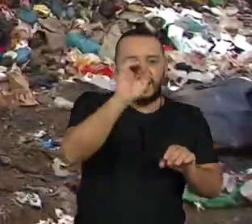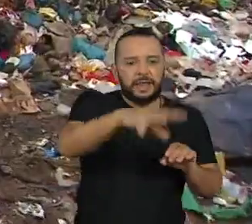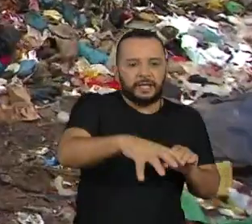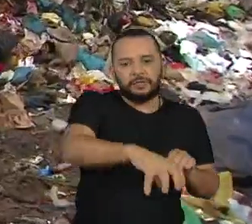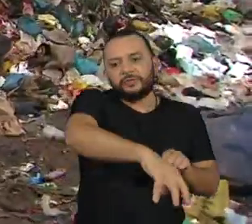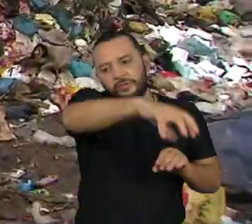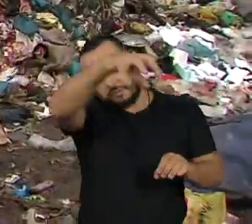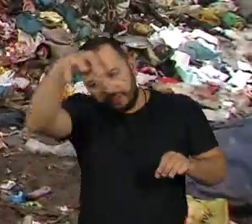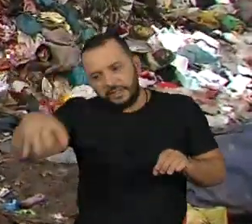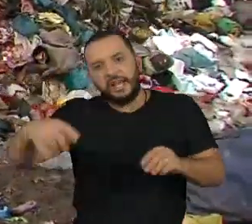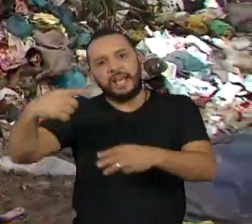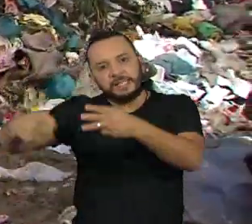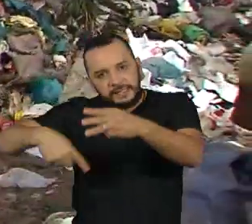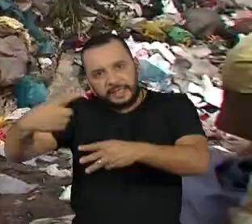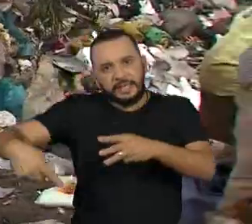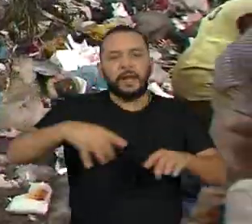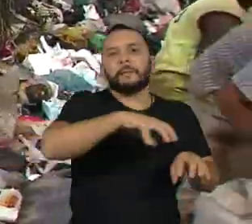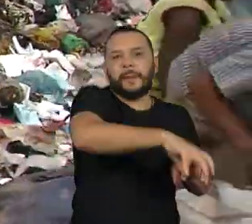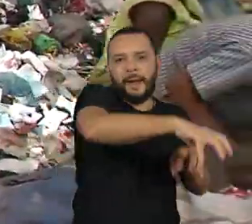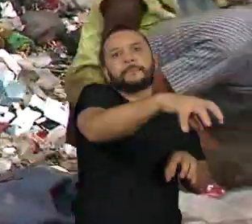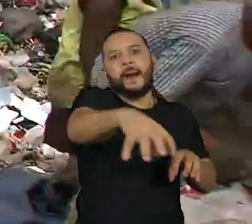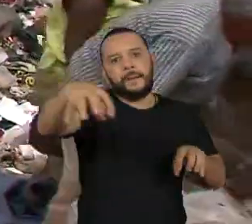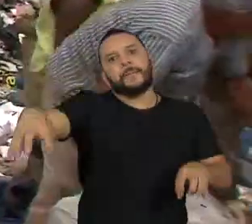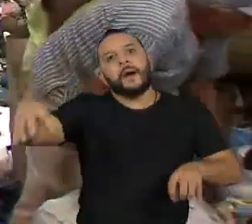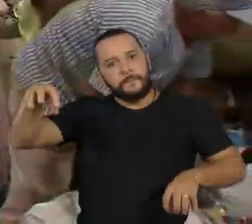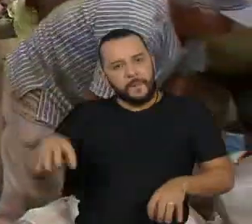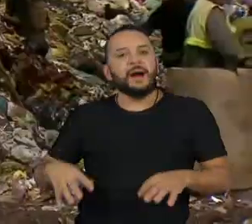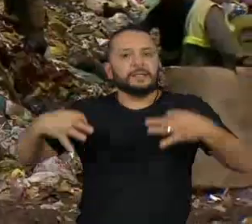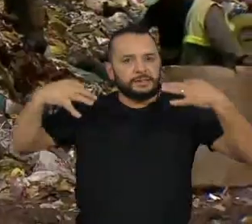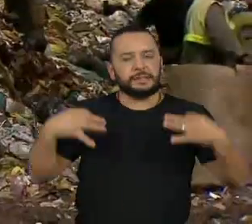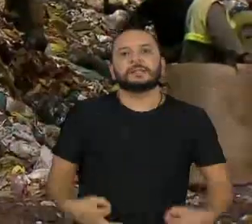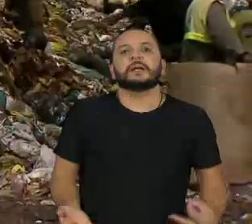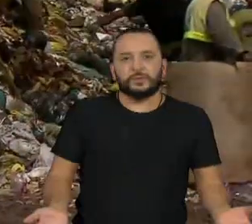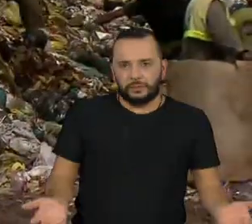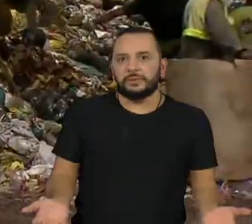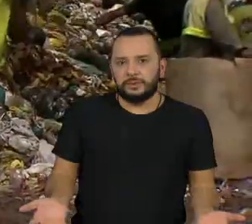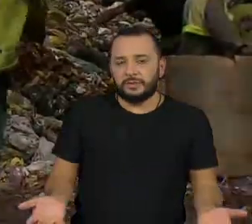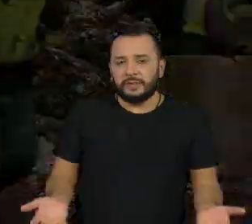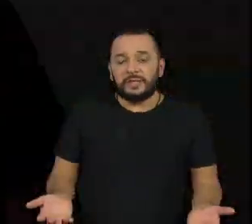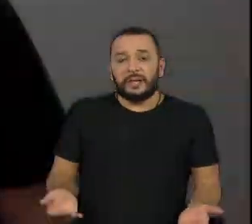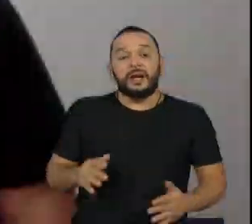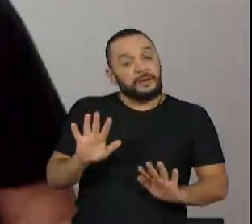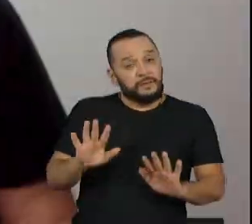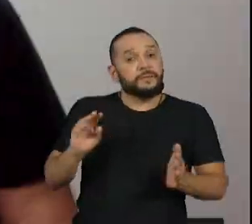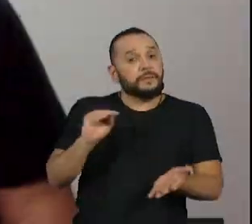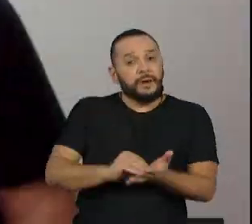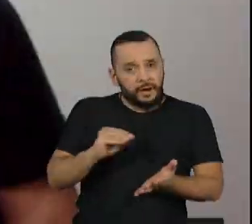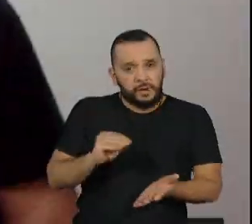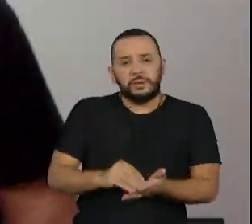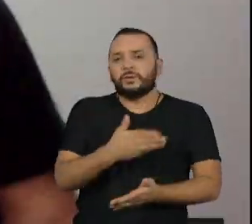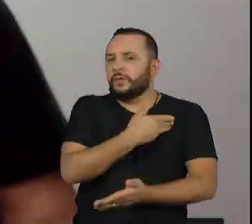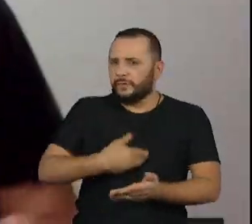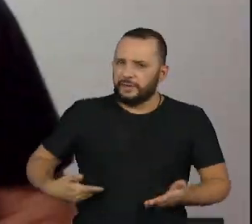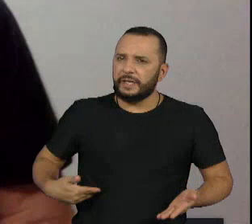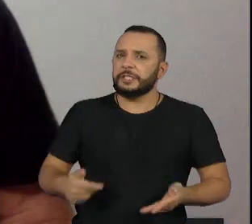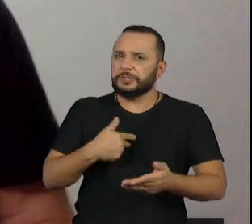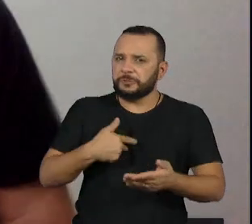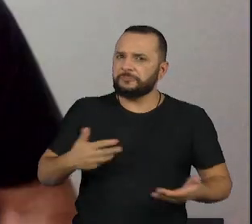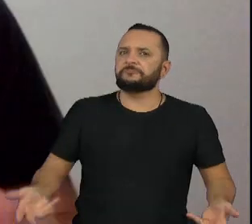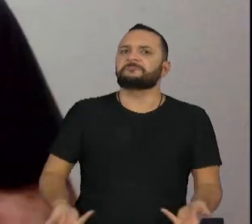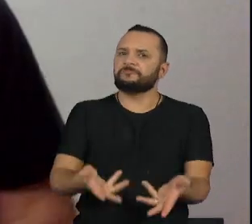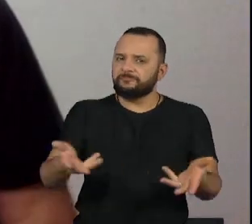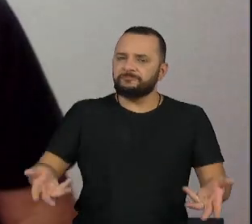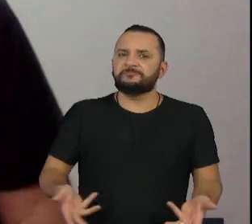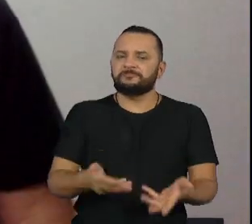muito eficiente, e para o outro lado a gente falar, mas é muito complicado, eu não consigo fazer. Mas falta o Estado cumprir com o seu papel